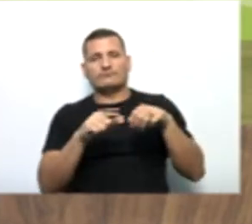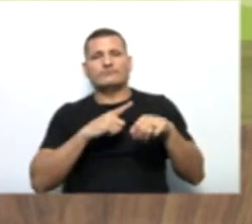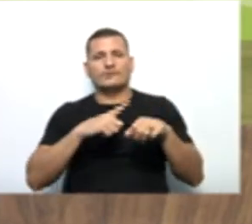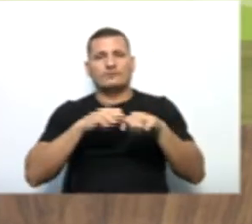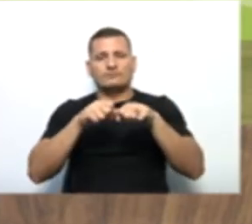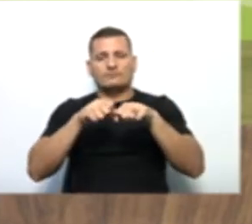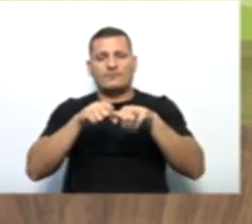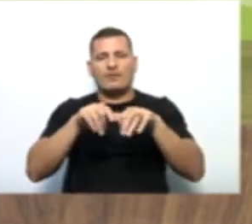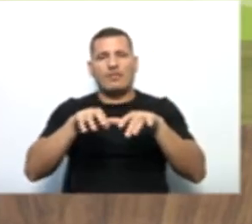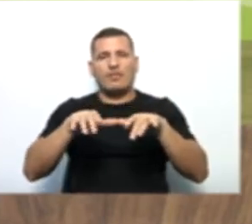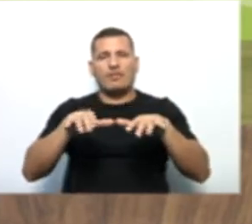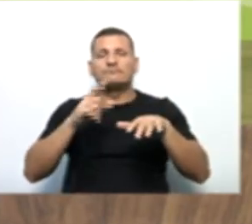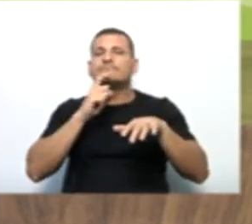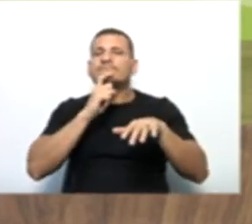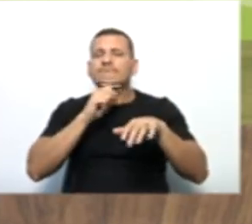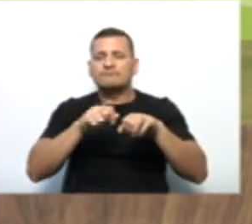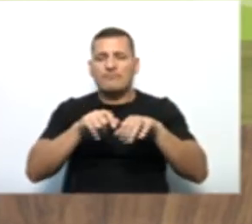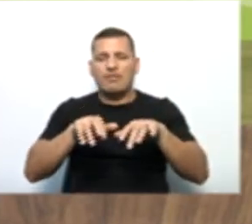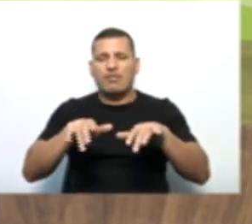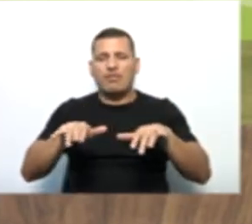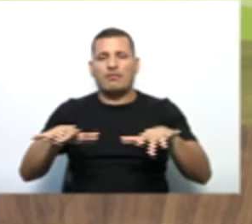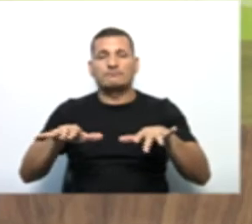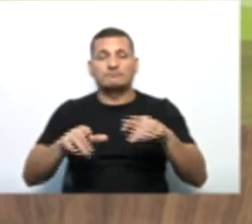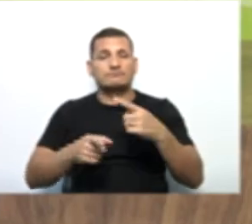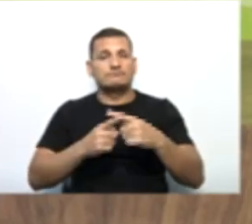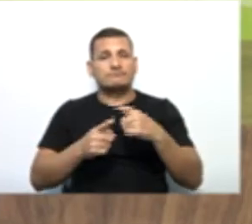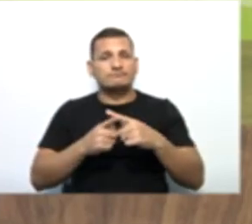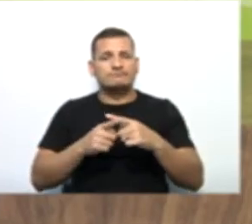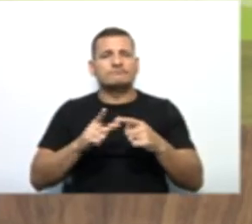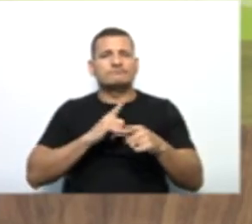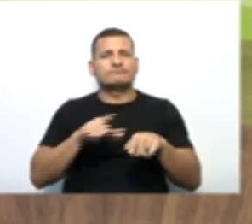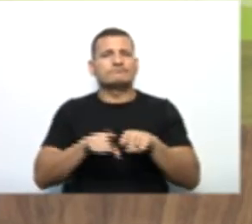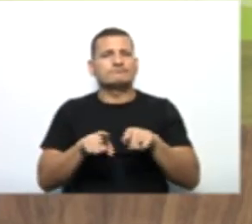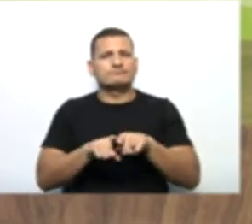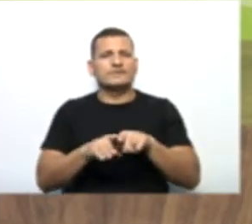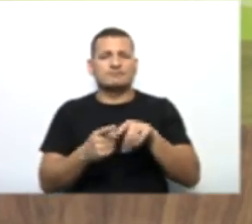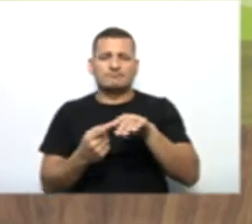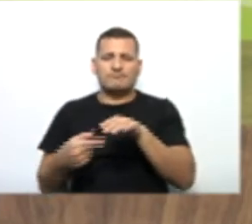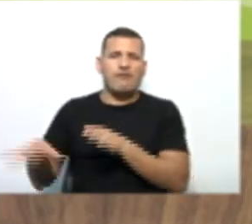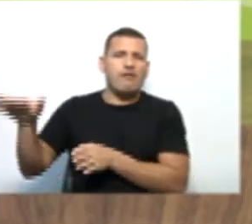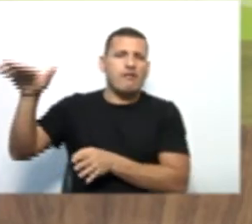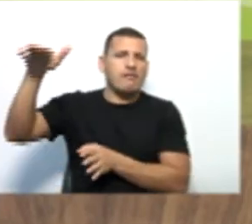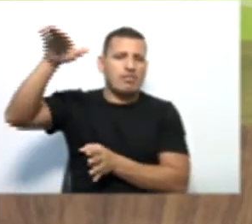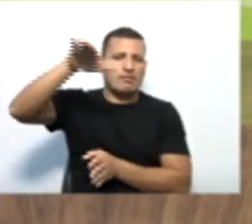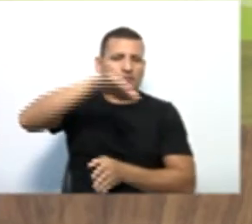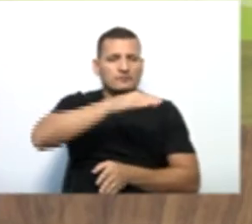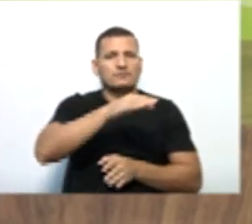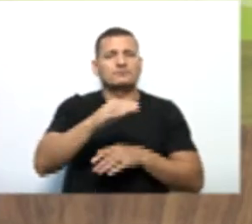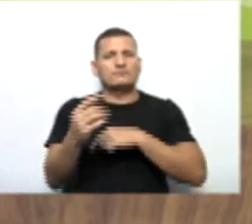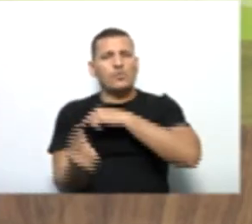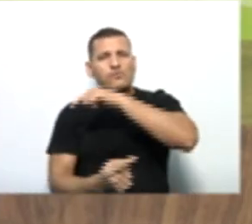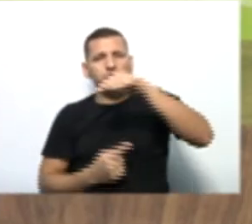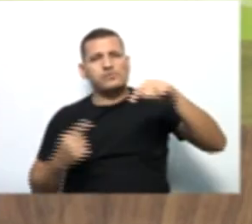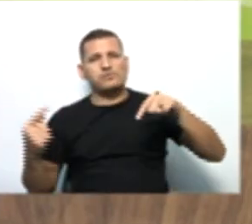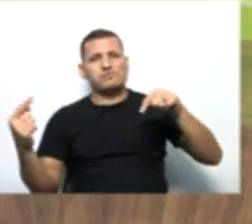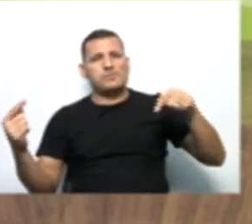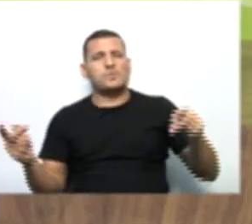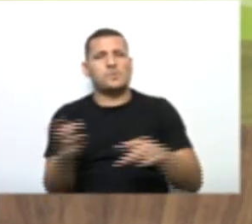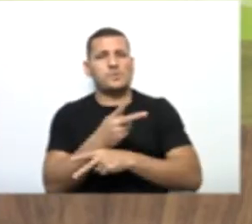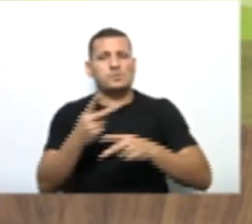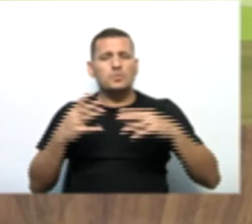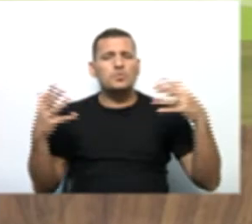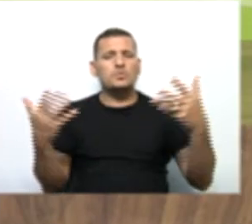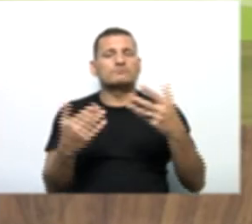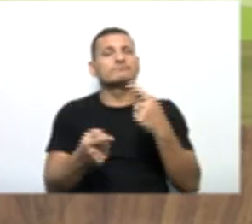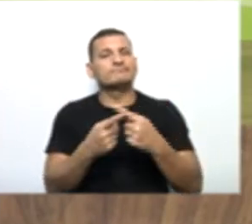simplesmente, né, desaguando? Por que você acha que nós temos tsunamis, furacões, todos esses ons aí que acontecem? Isso